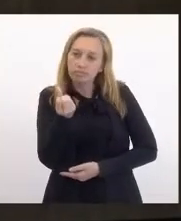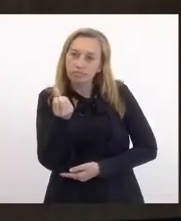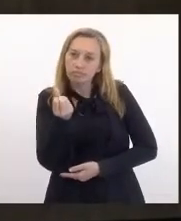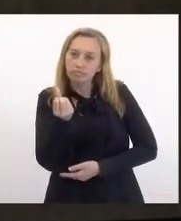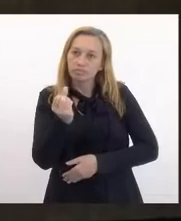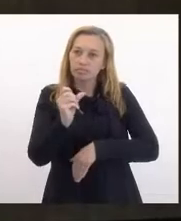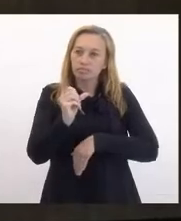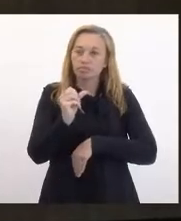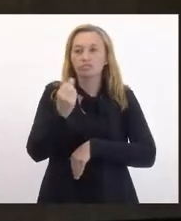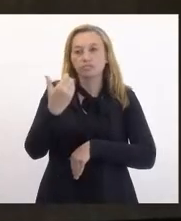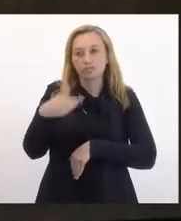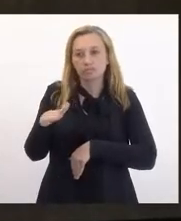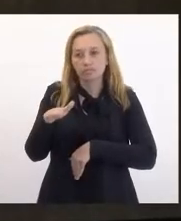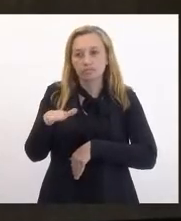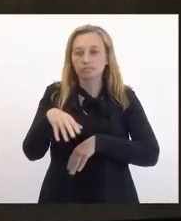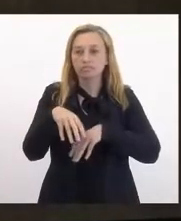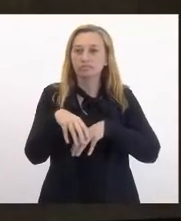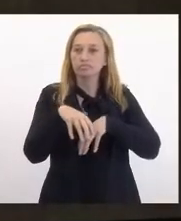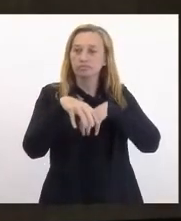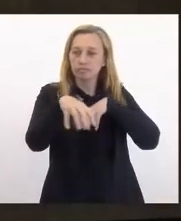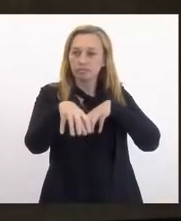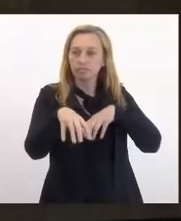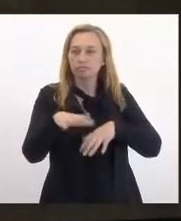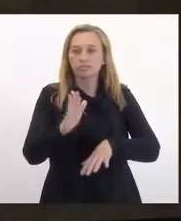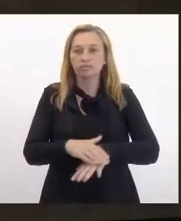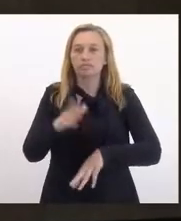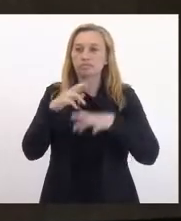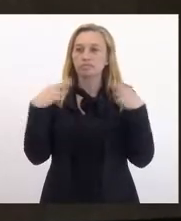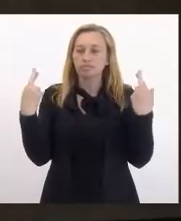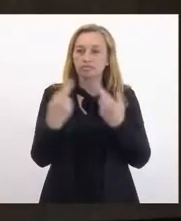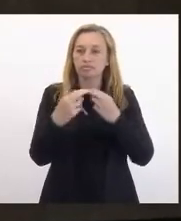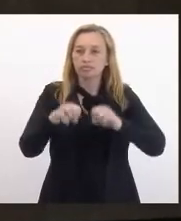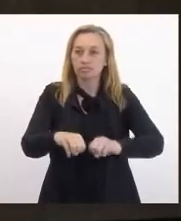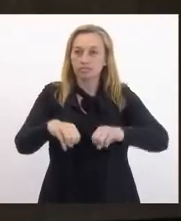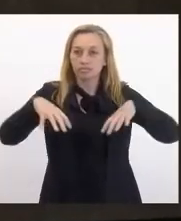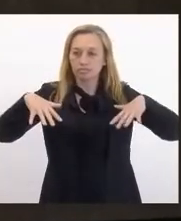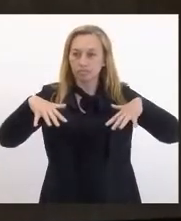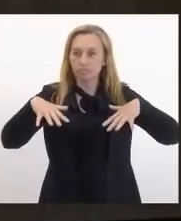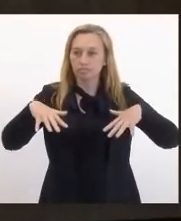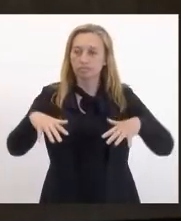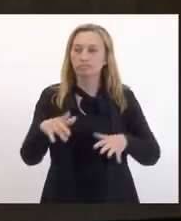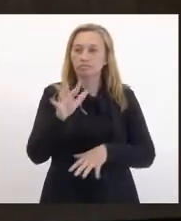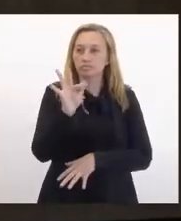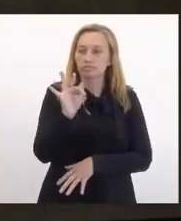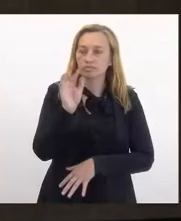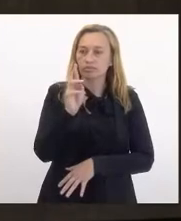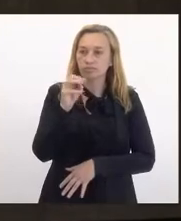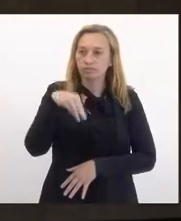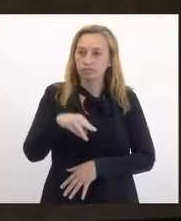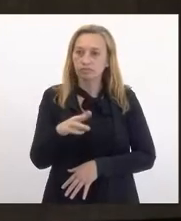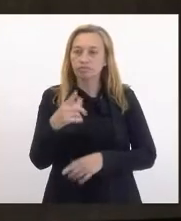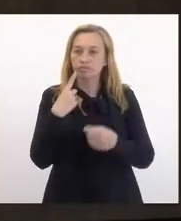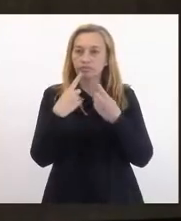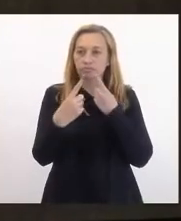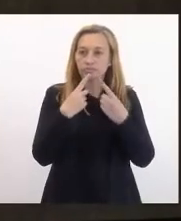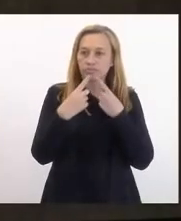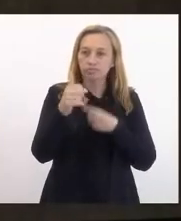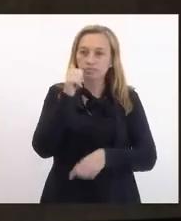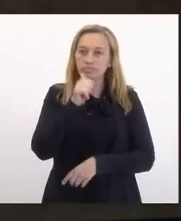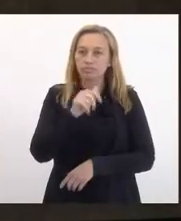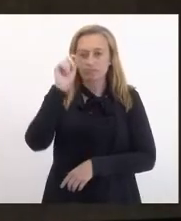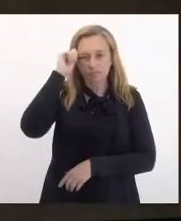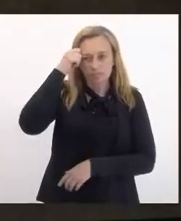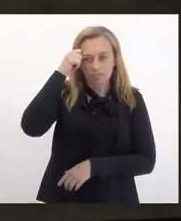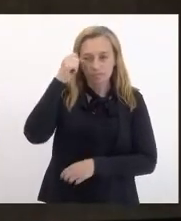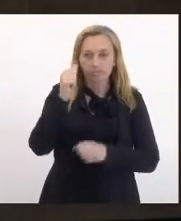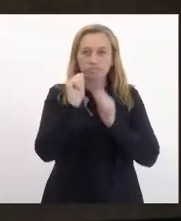16h30, por meios digitais, mais uma reunião plenária ordinária do Fórum Permanente de Diálogo com as Mulheres Negras da LERJ, que